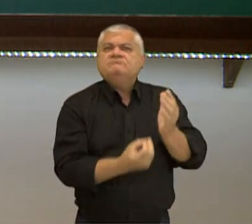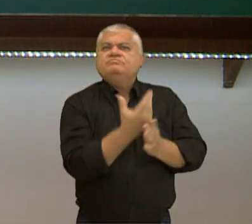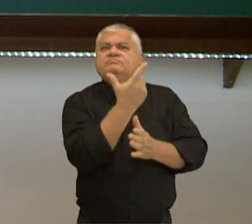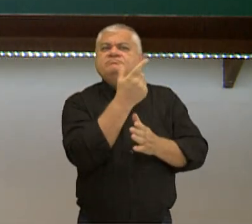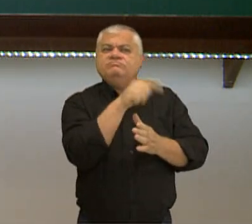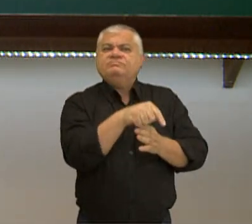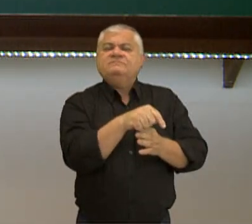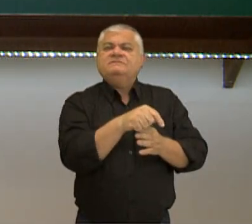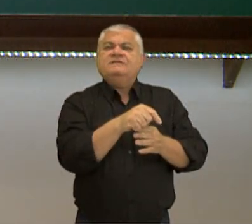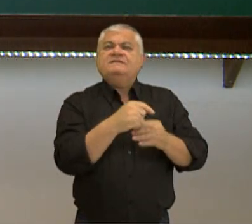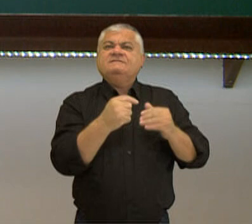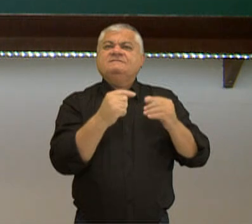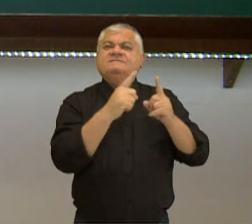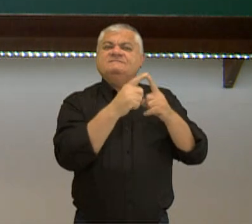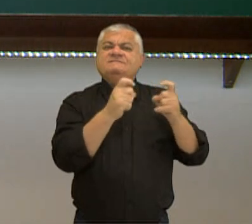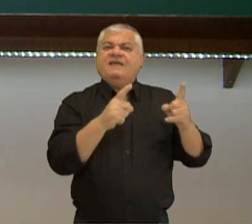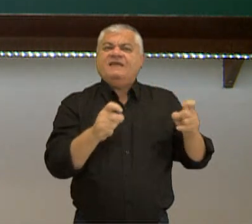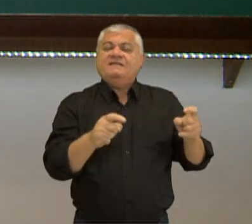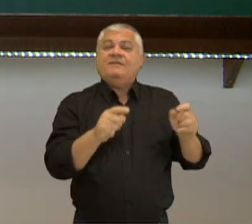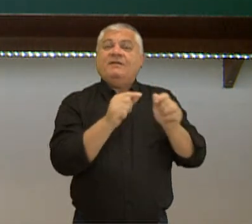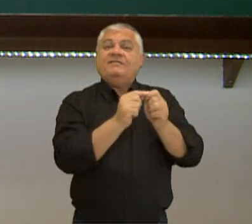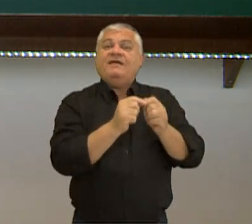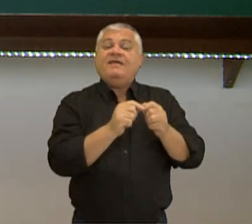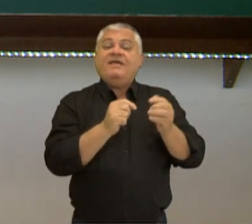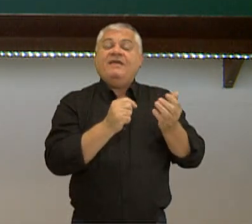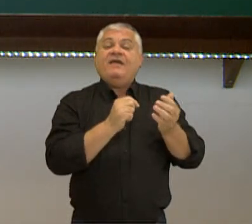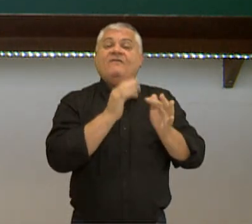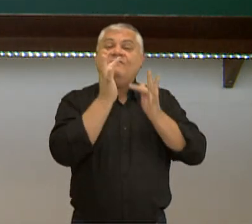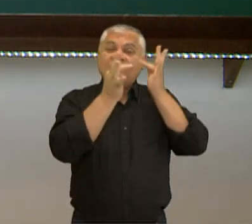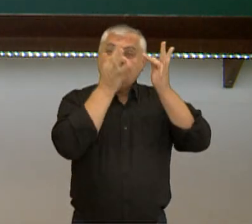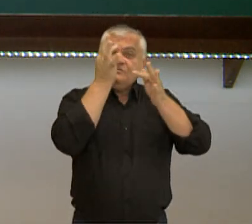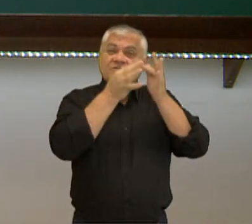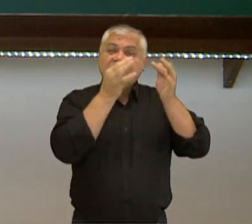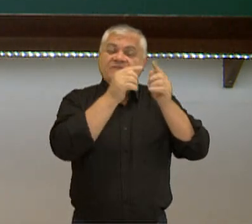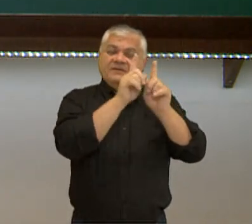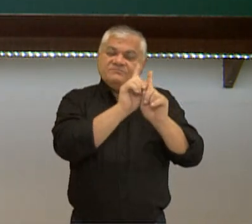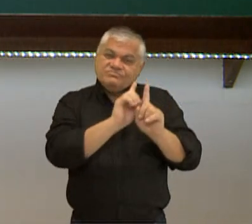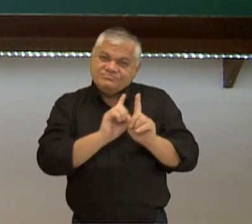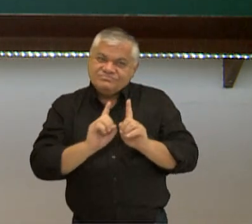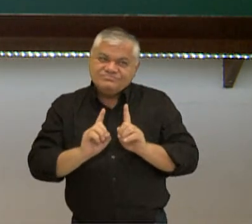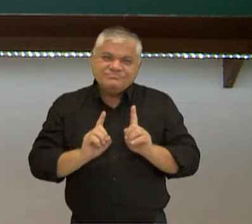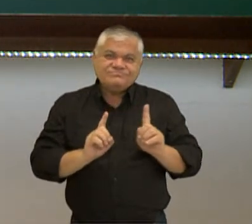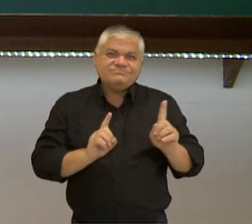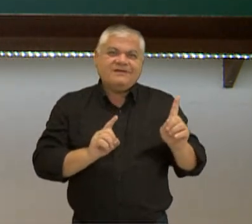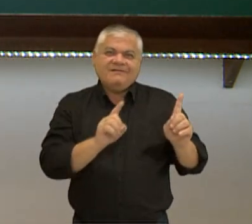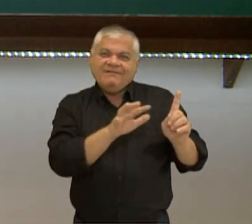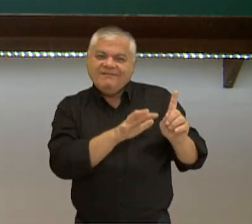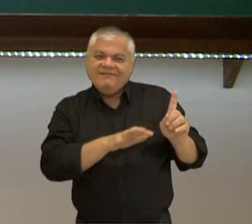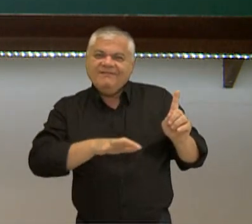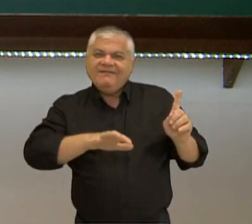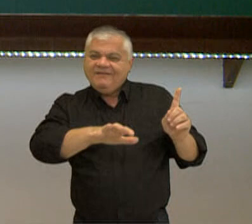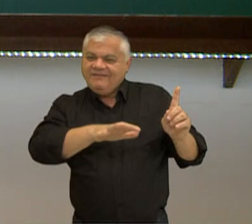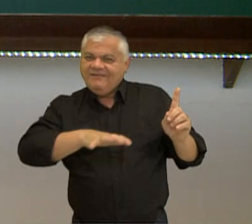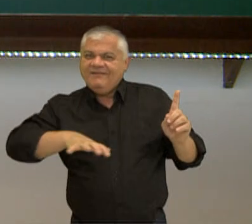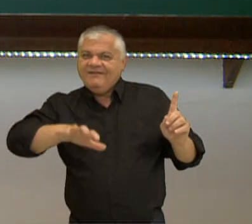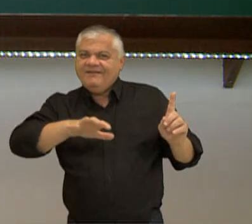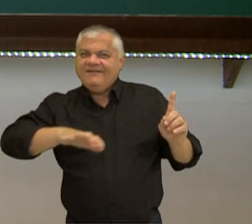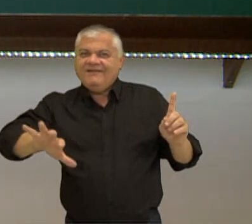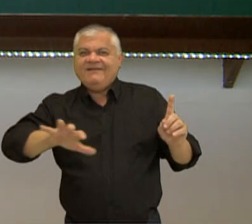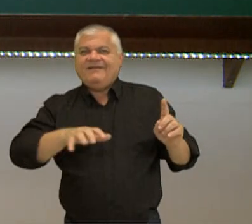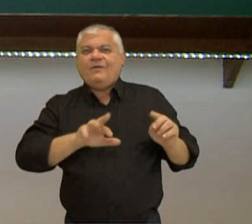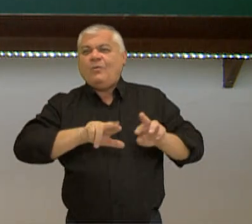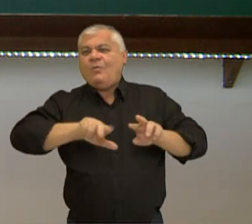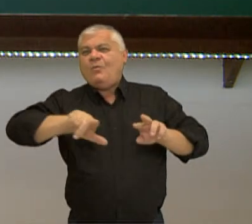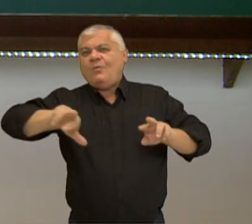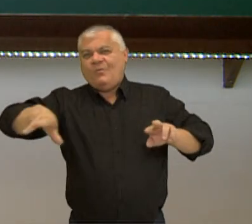caminhar separadamente, né? Aí também o papel da imprensa se torna fundamental. Né? Reformas sociais, o ermetismo, são muito